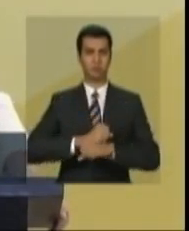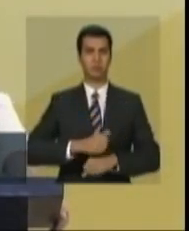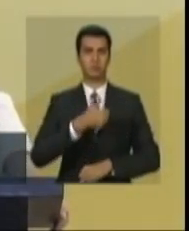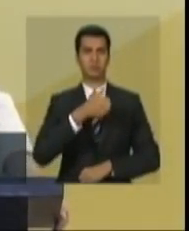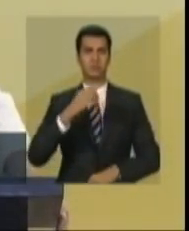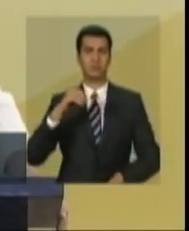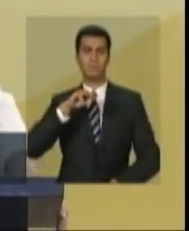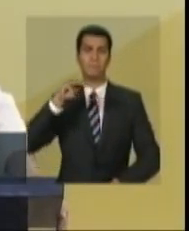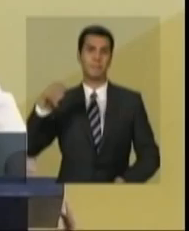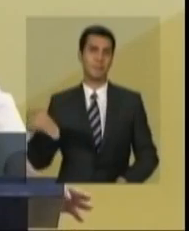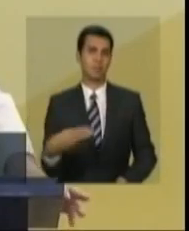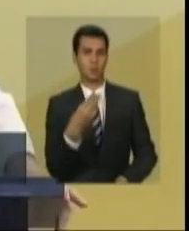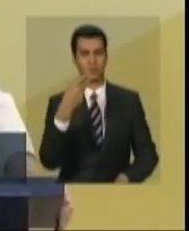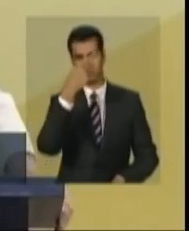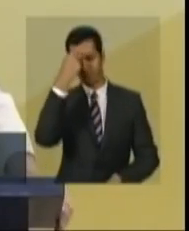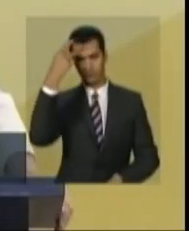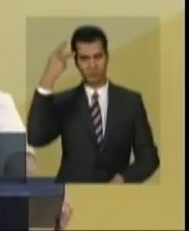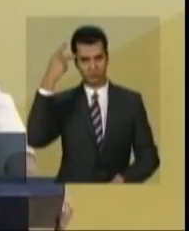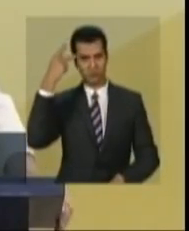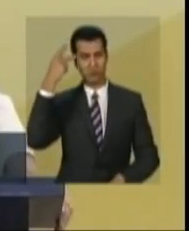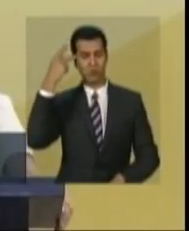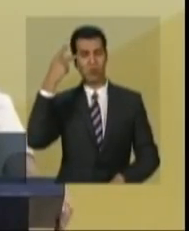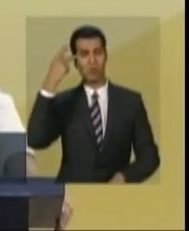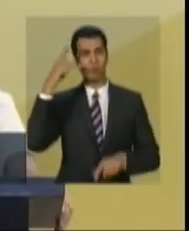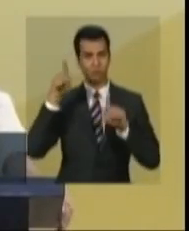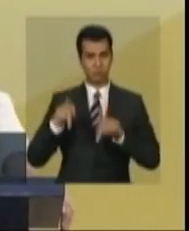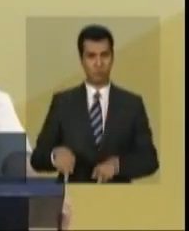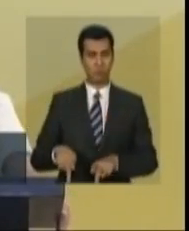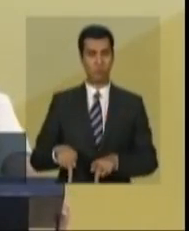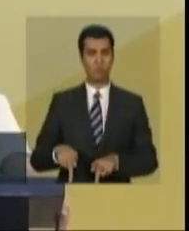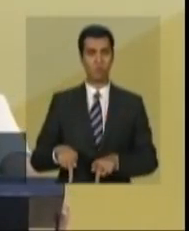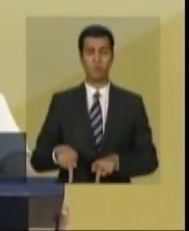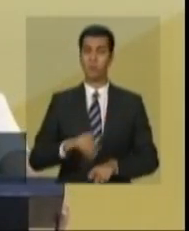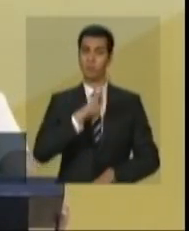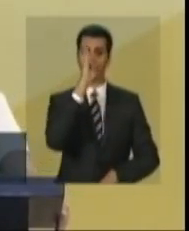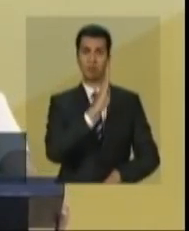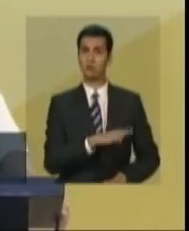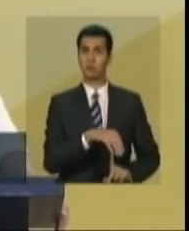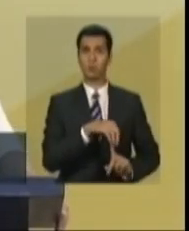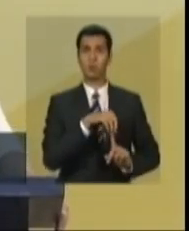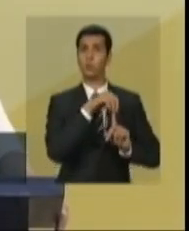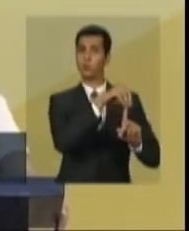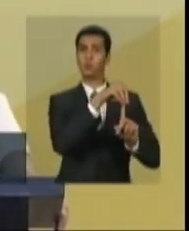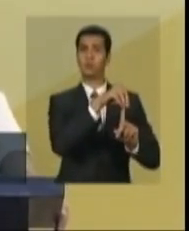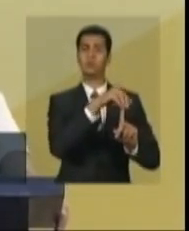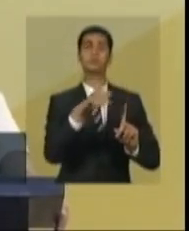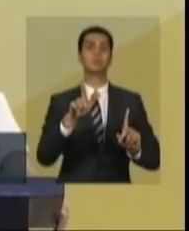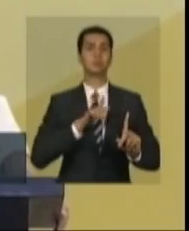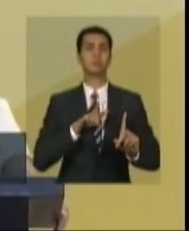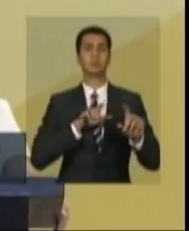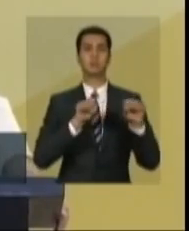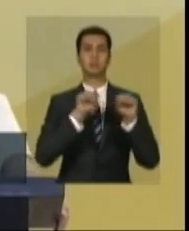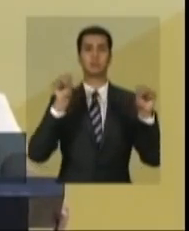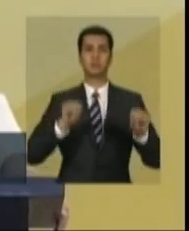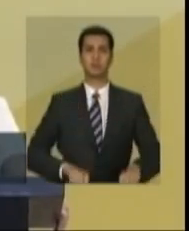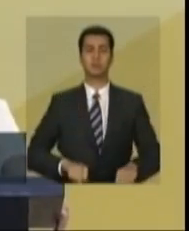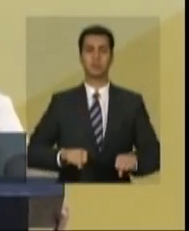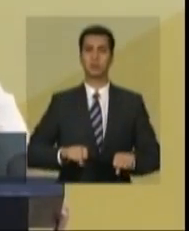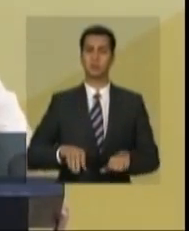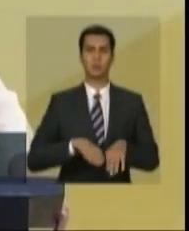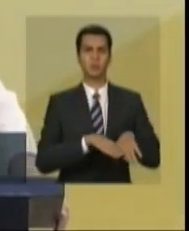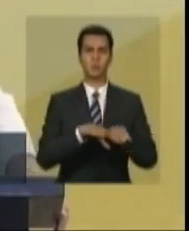mundo que assumiu o desafio de ter um sistema de saúde universal,